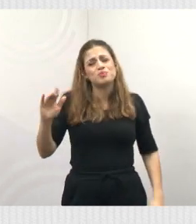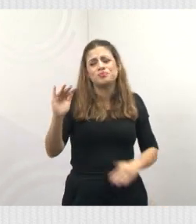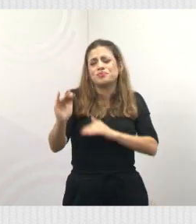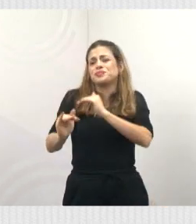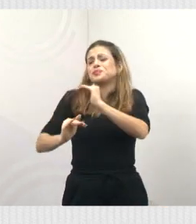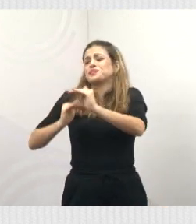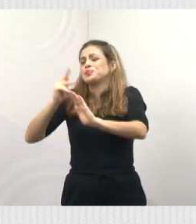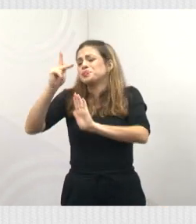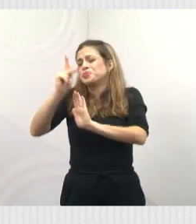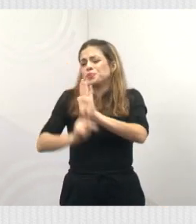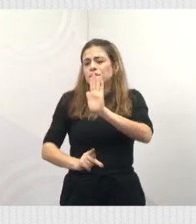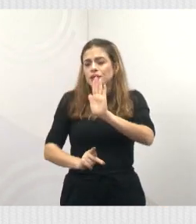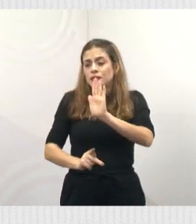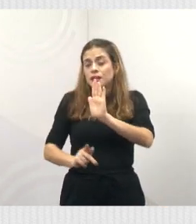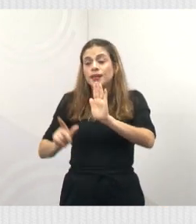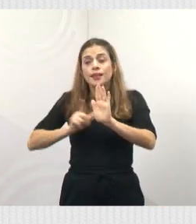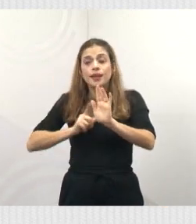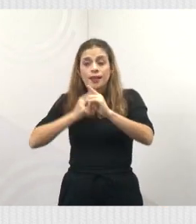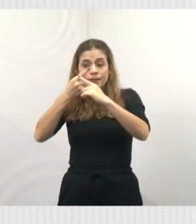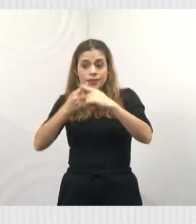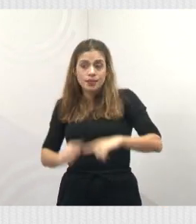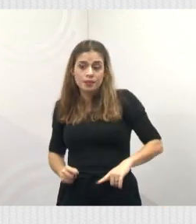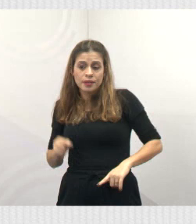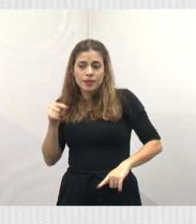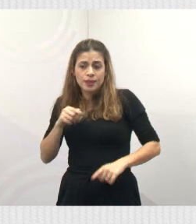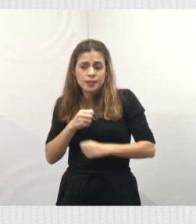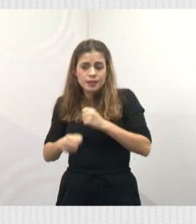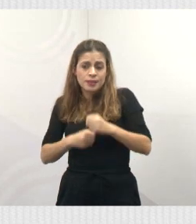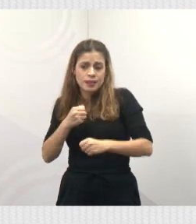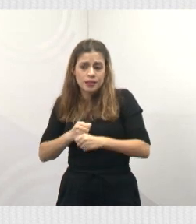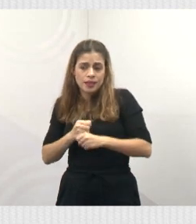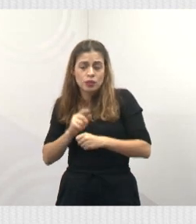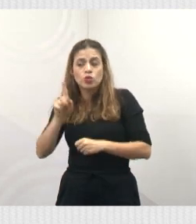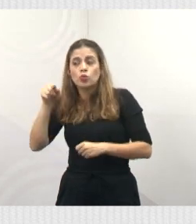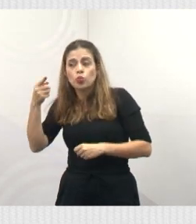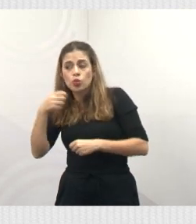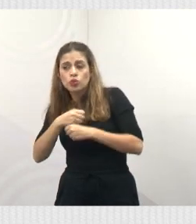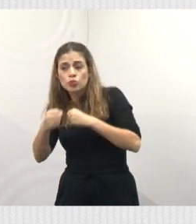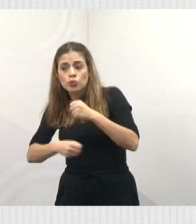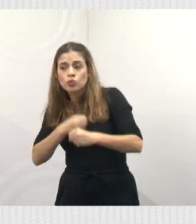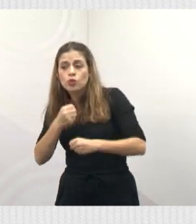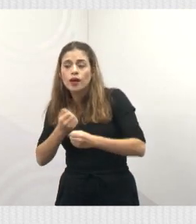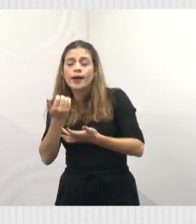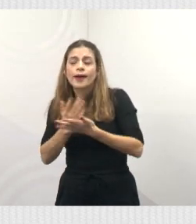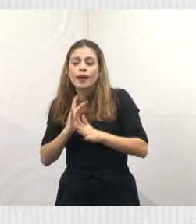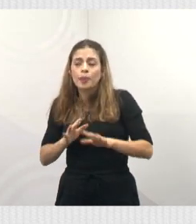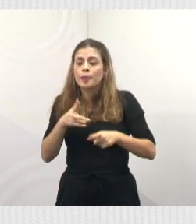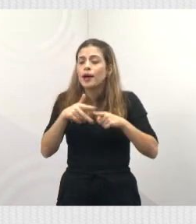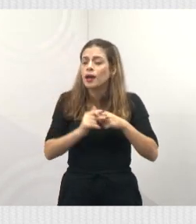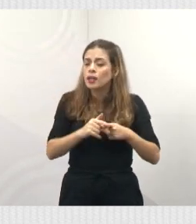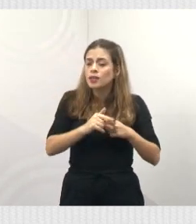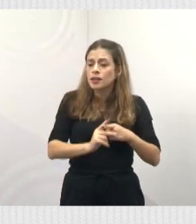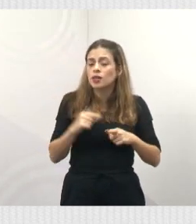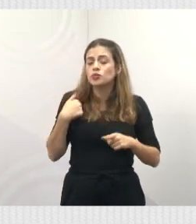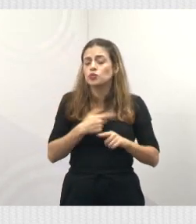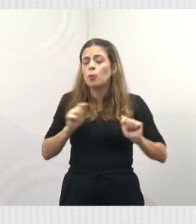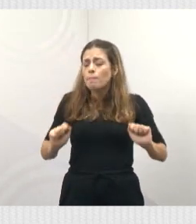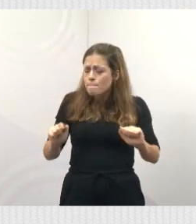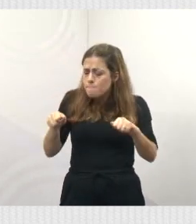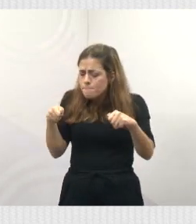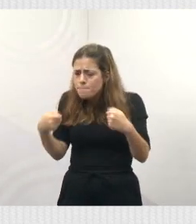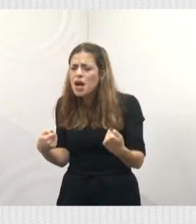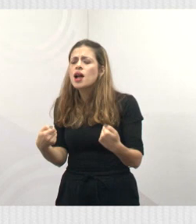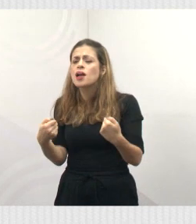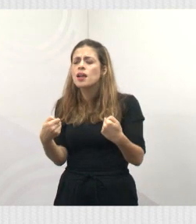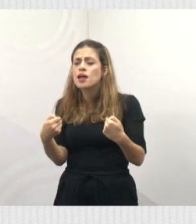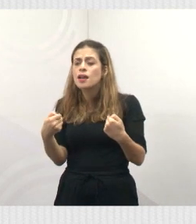no nosso projeto. Temos o desafio este ano e o ano que vem de terminar de vez essa intervenção. Estamos nos dedicando o máximo que podemos, mas não